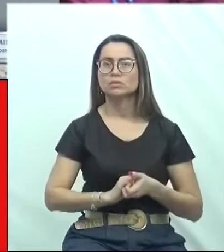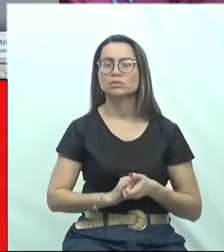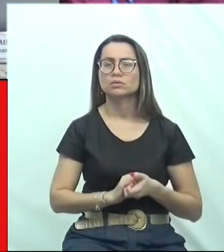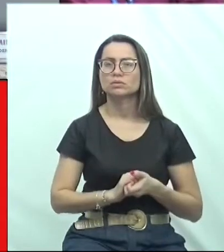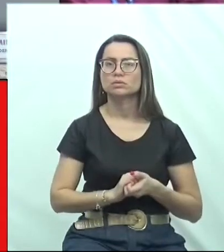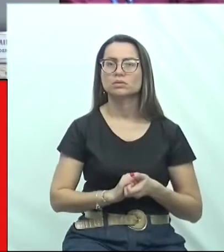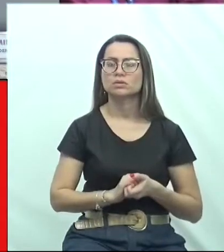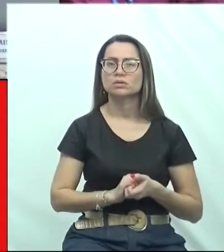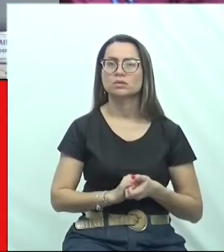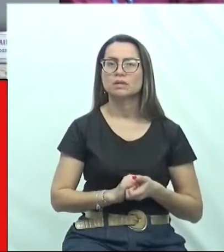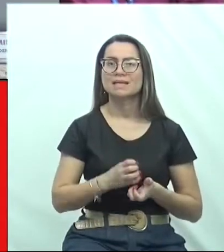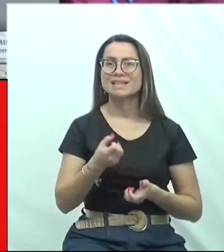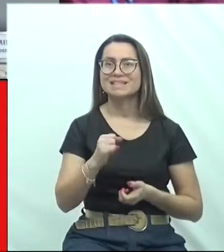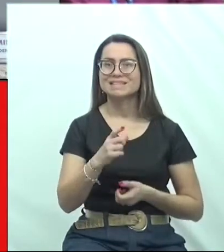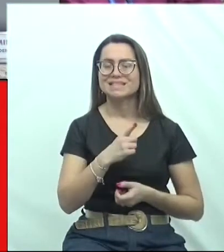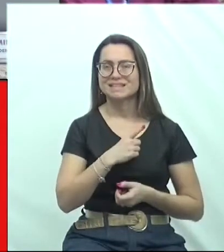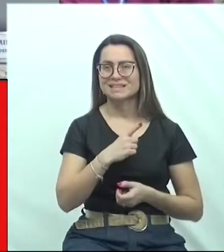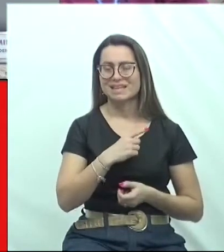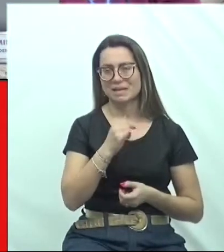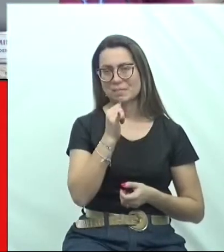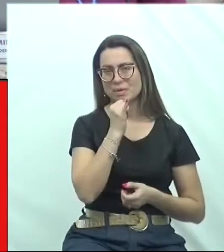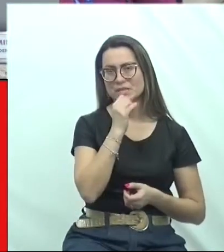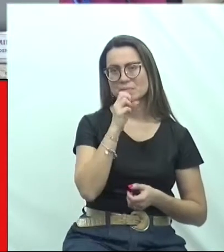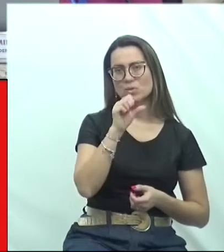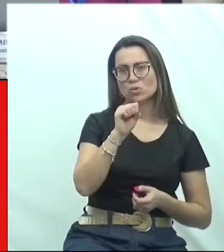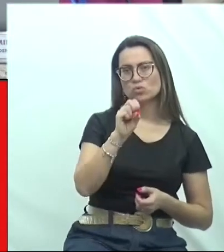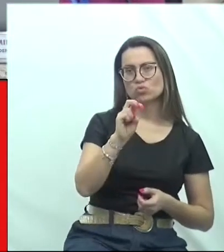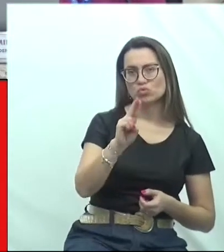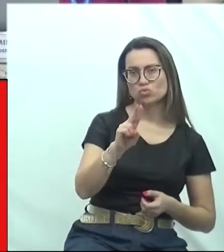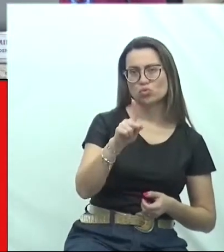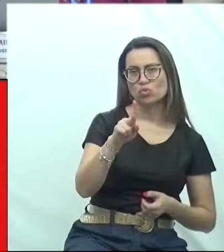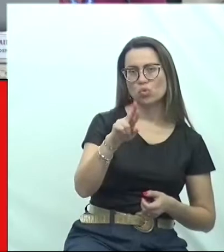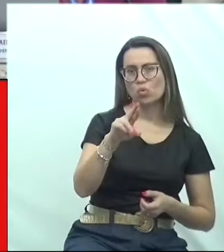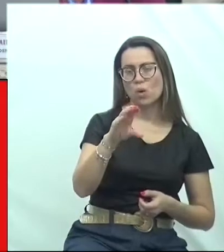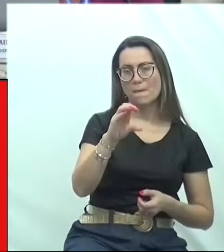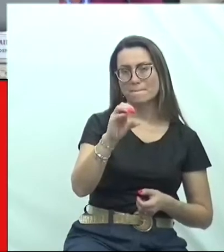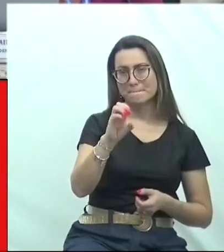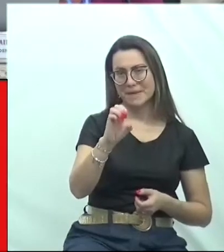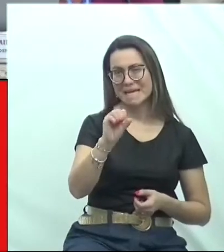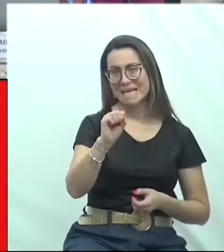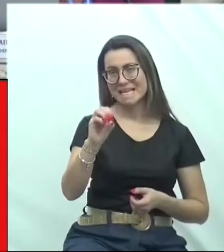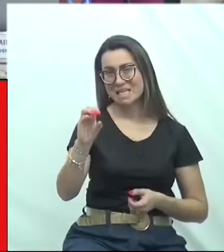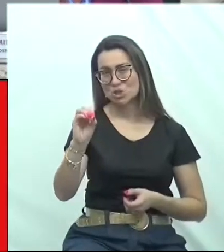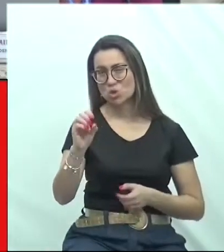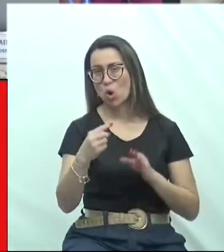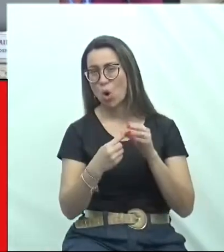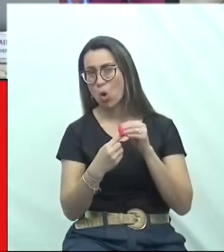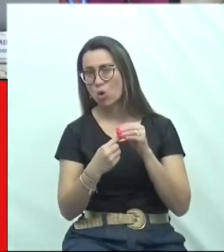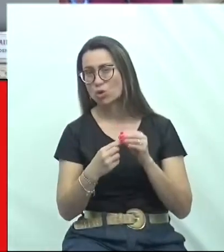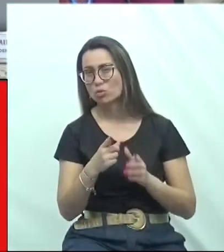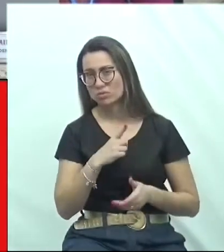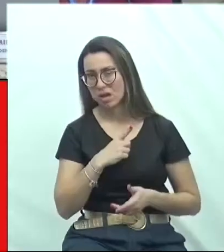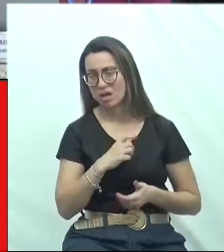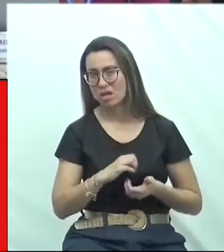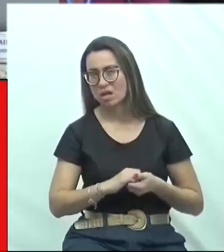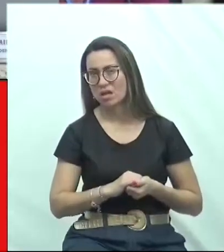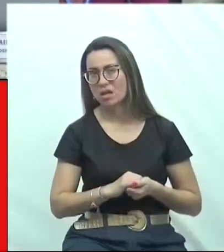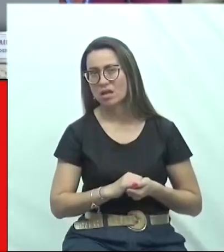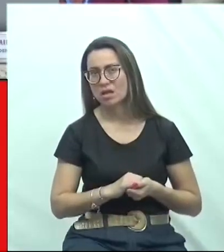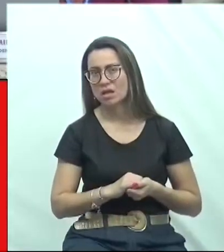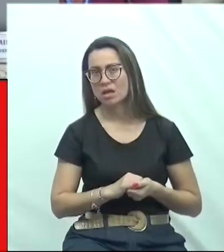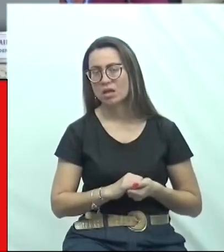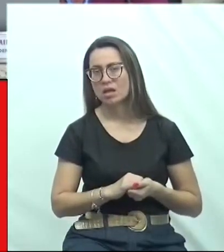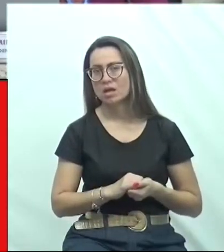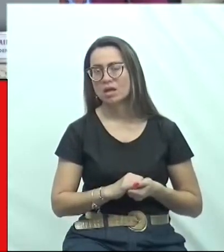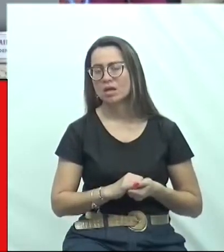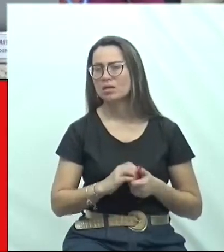supressor individual de ar instalado em qualquer concessionária do país? Não. Existe alguma? Não, desconheço.